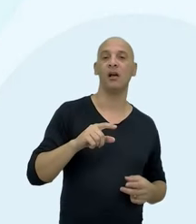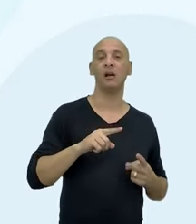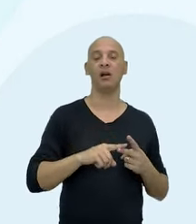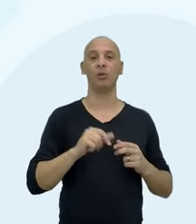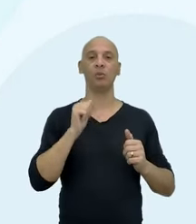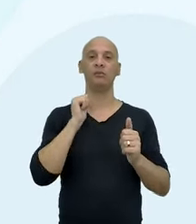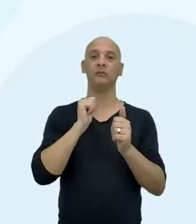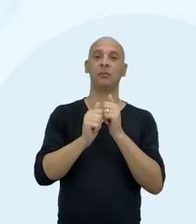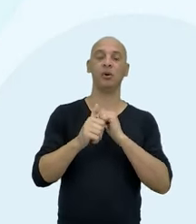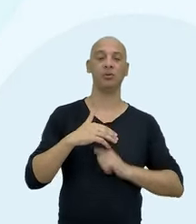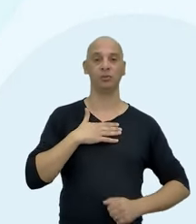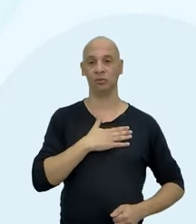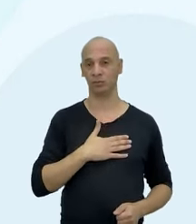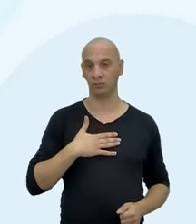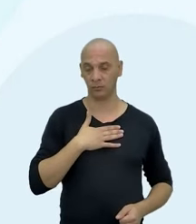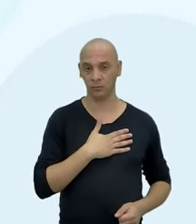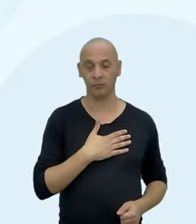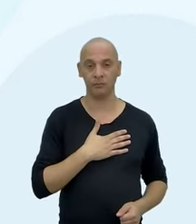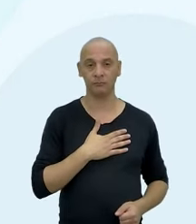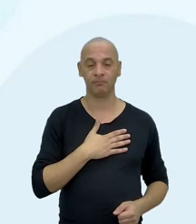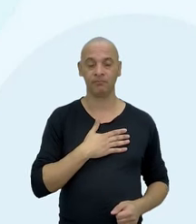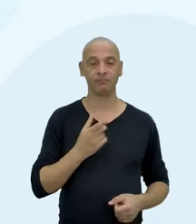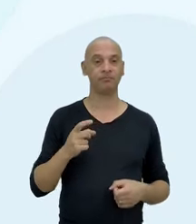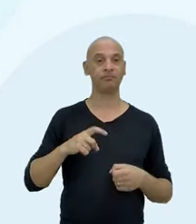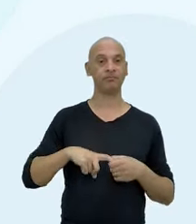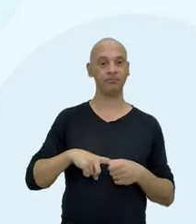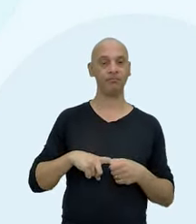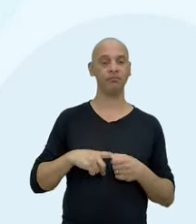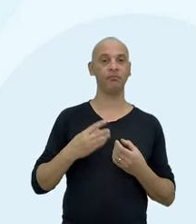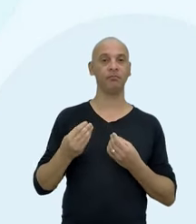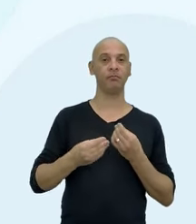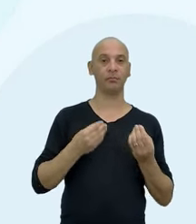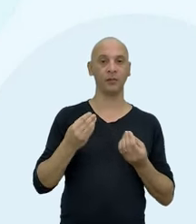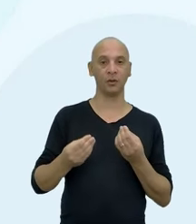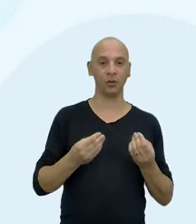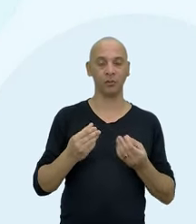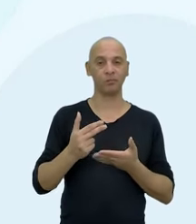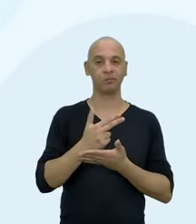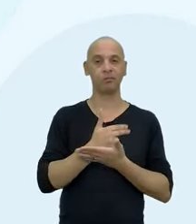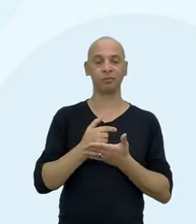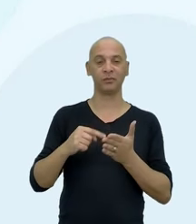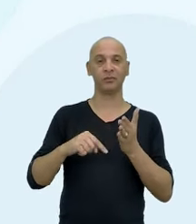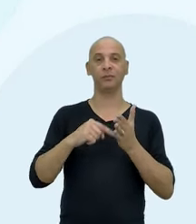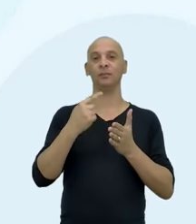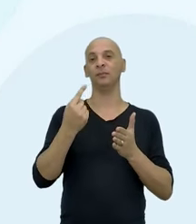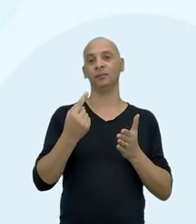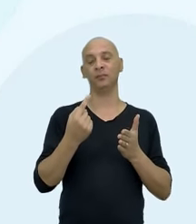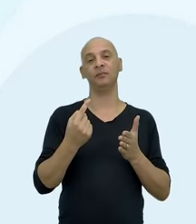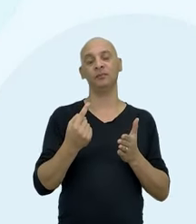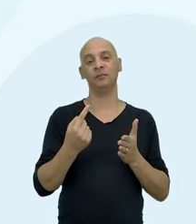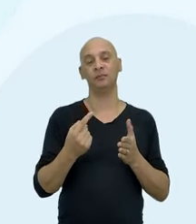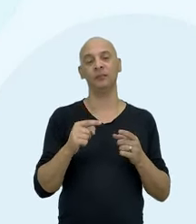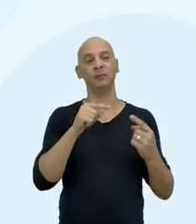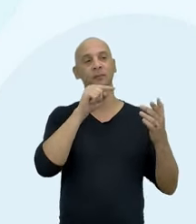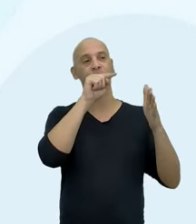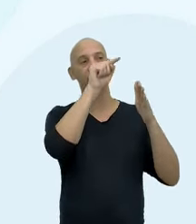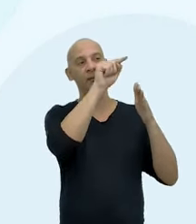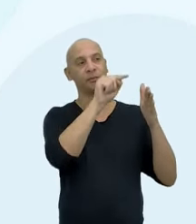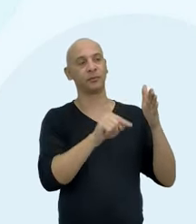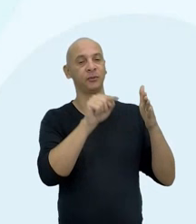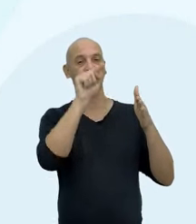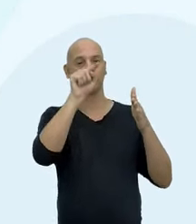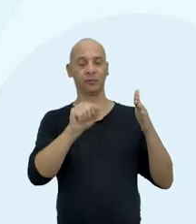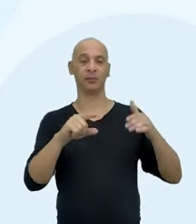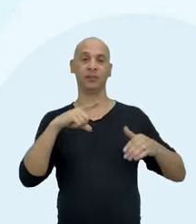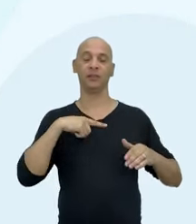esportes preferidos né eles retornarem com o primeiro gráfico aqui do esquerdo superior onde tem os pontos então cada